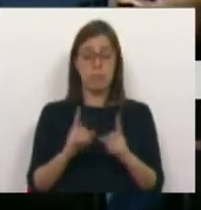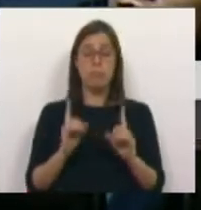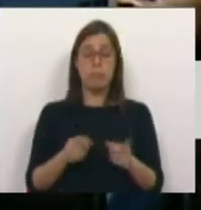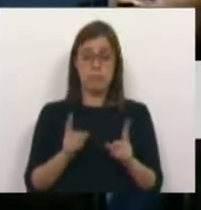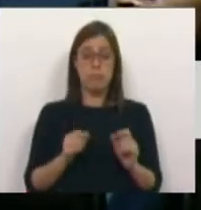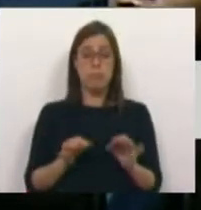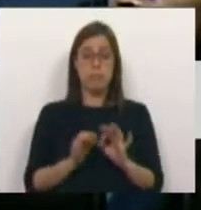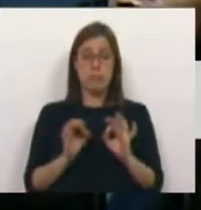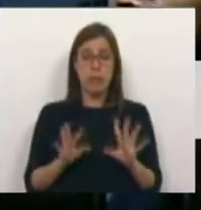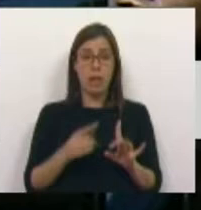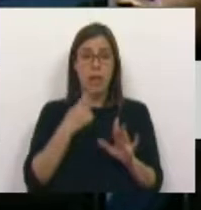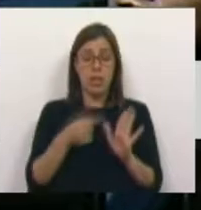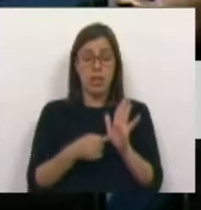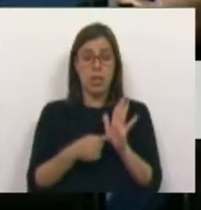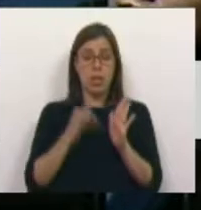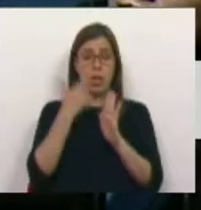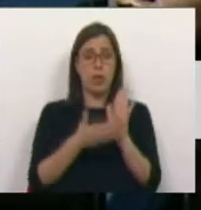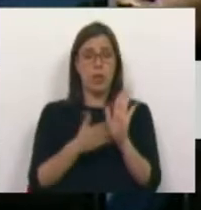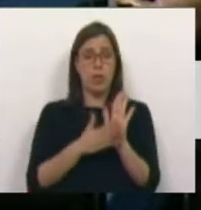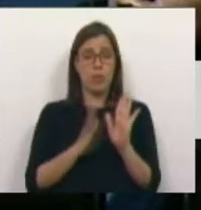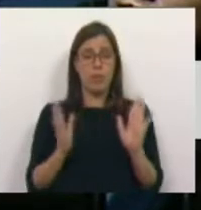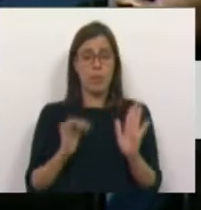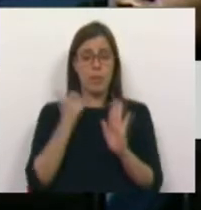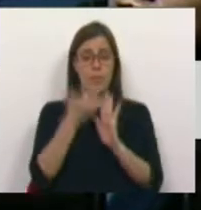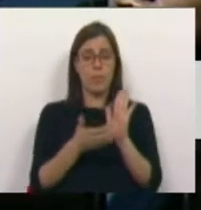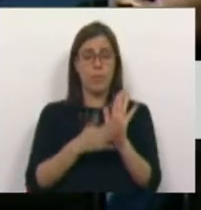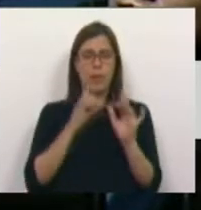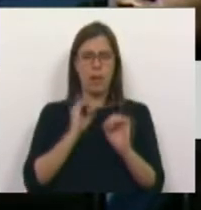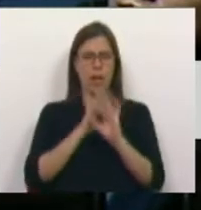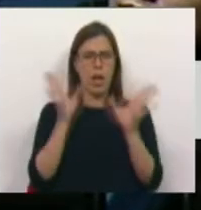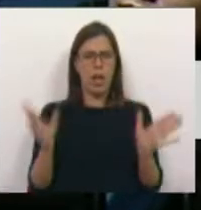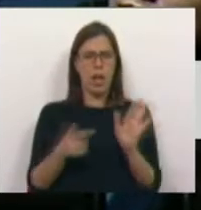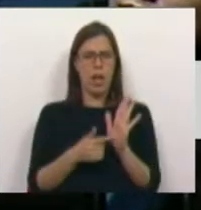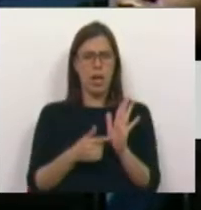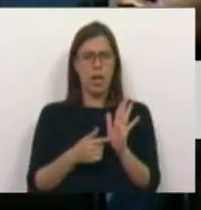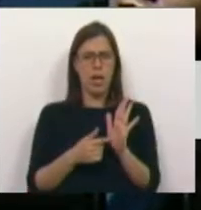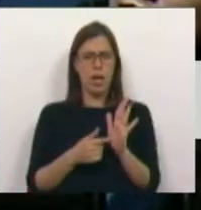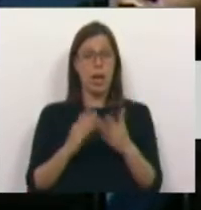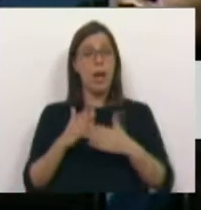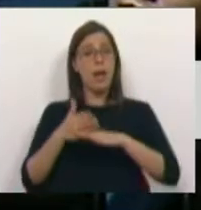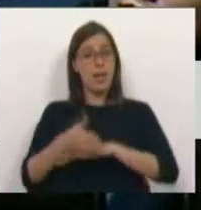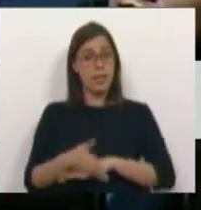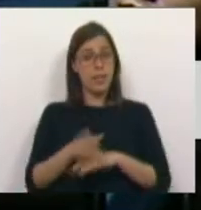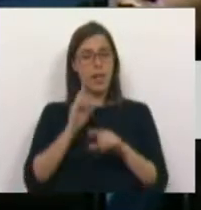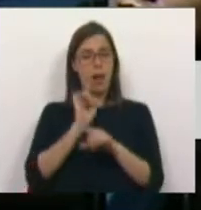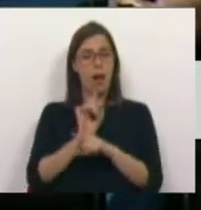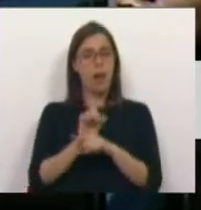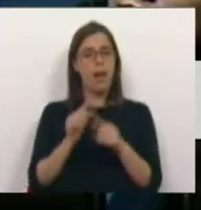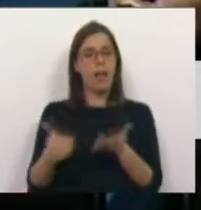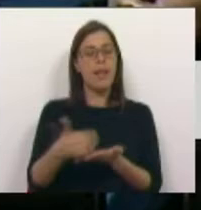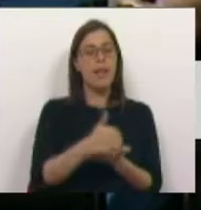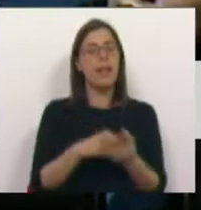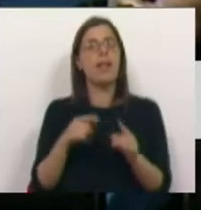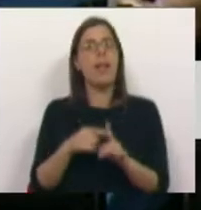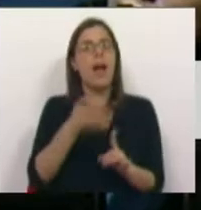exatamente como manda a Constituição. A Constituição é clara deste ponto de vista. O acesso a estes